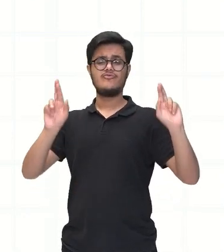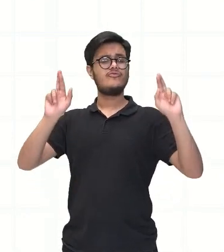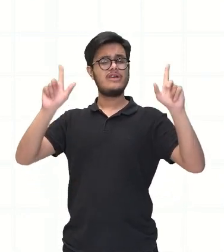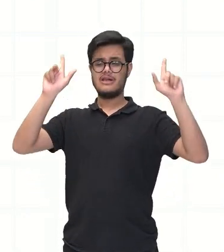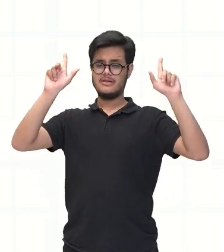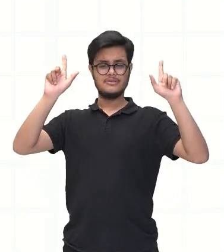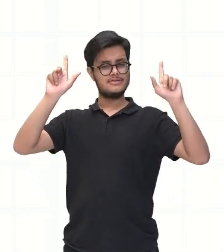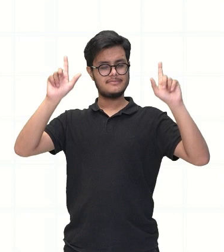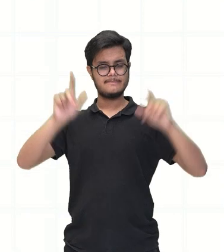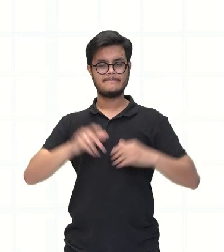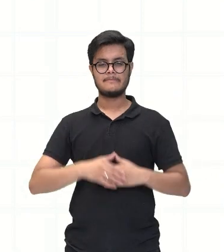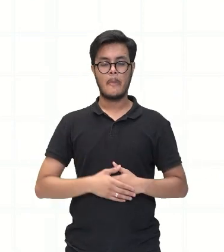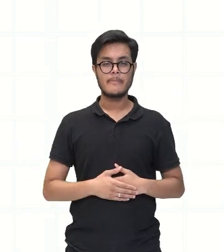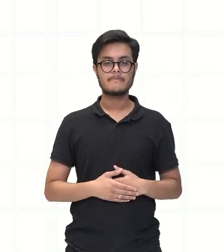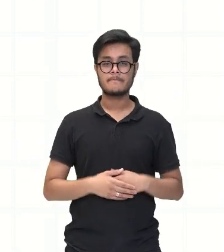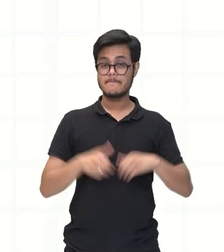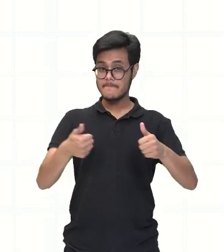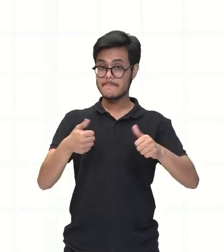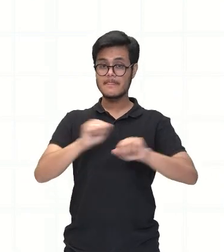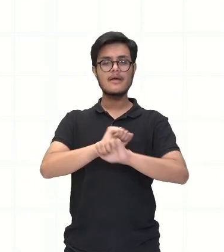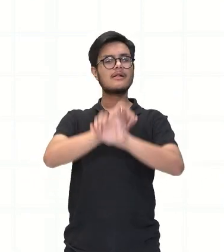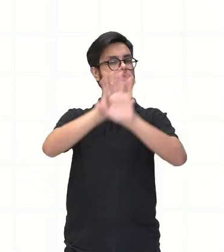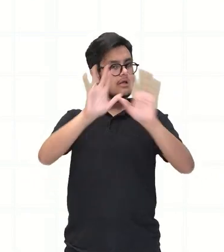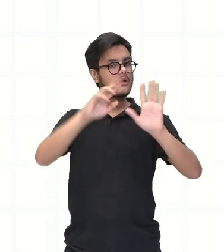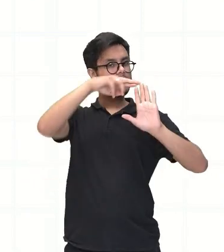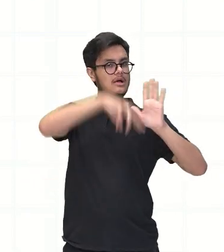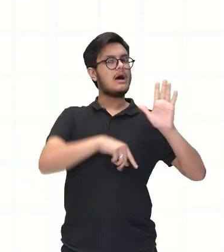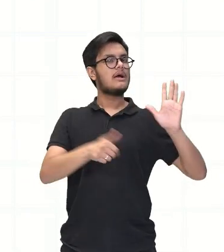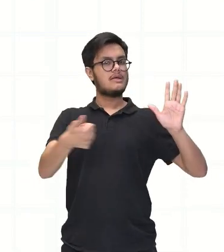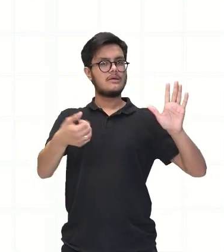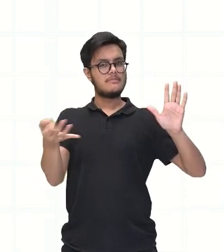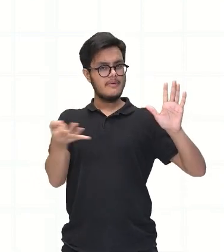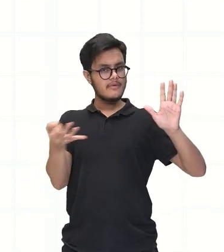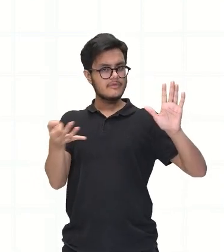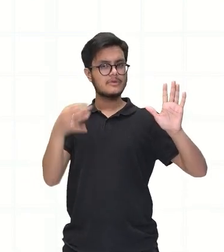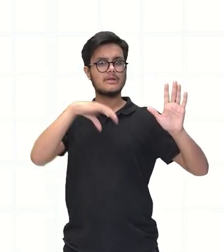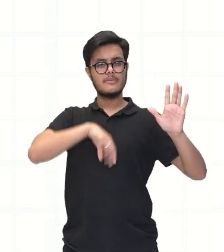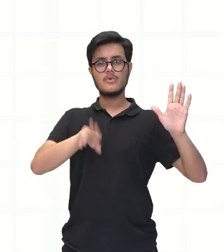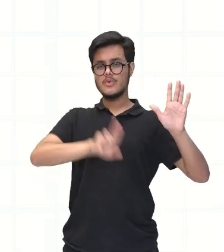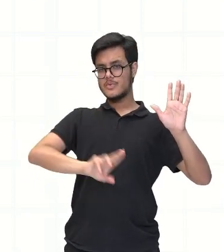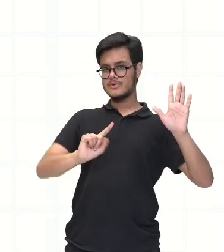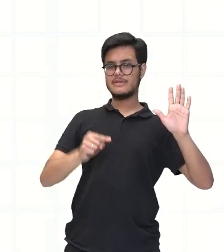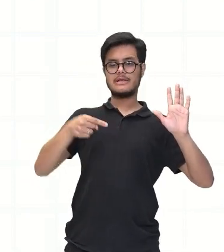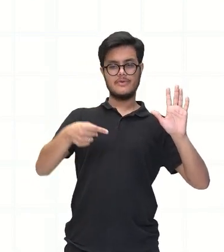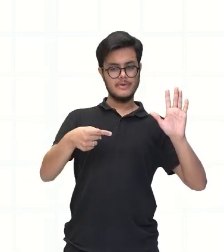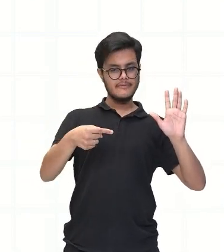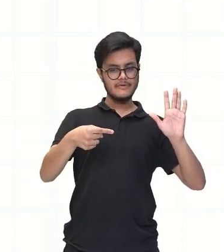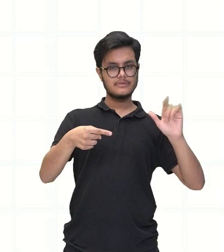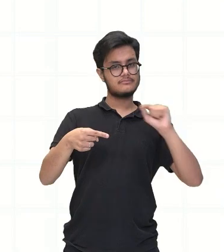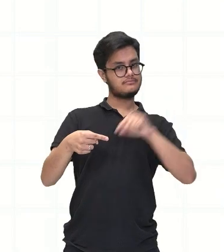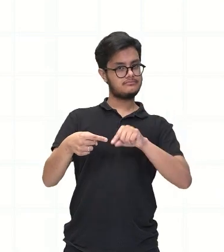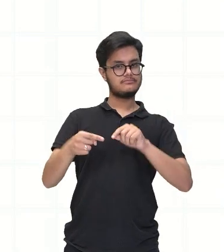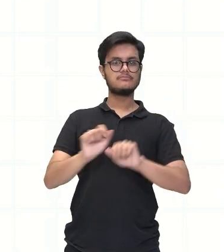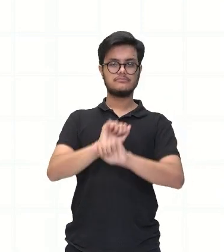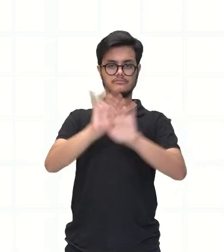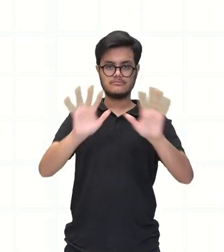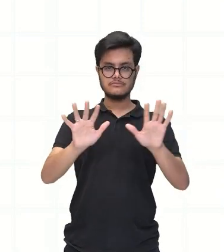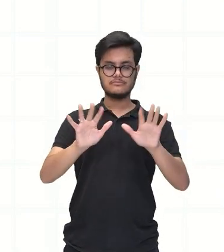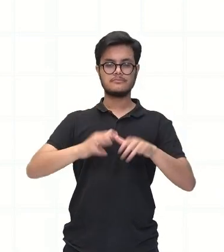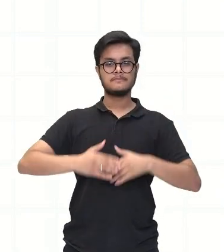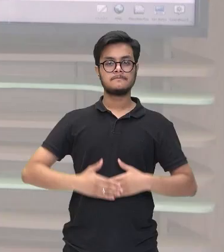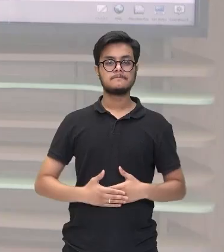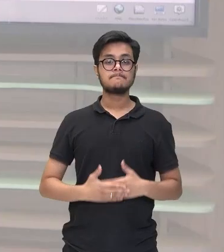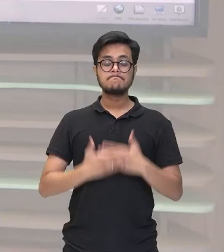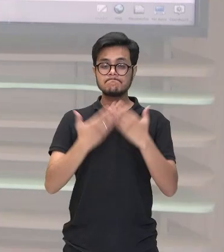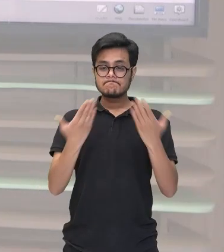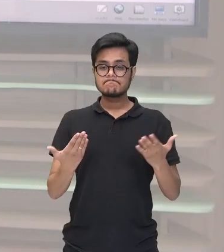Micropigmentação. Muito bem. Ficou claro aí essa regra do hífen? Ficou claro? Então,